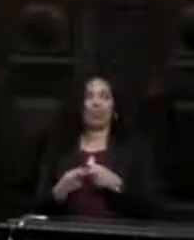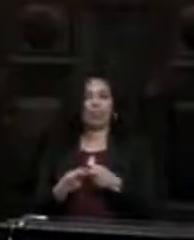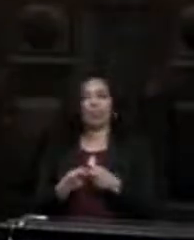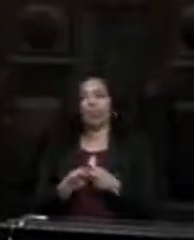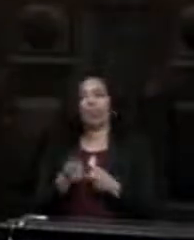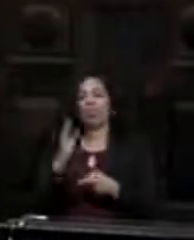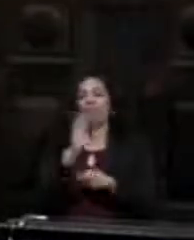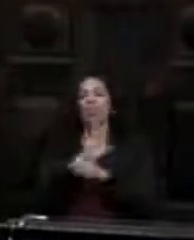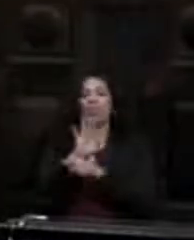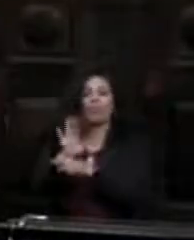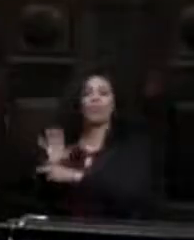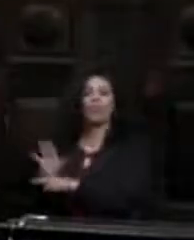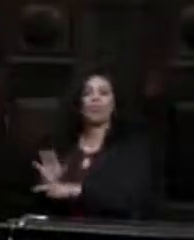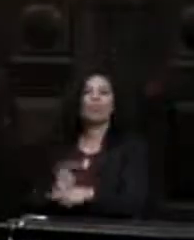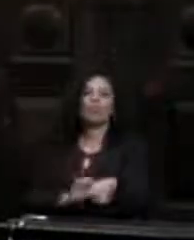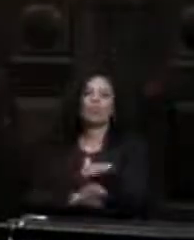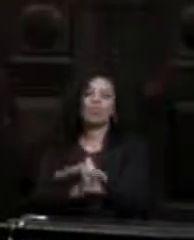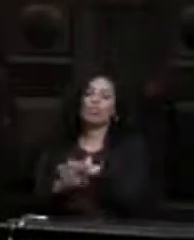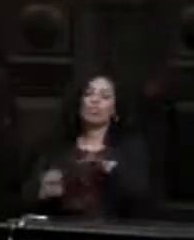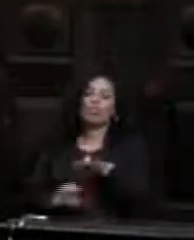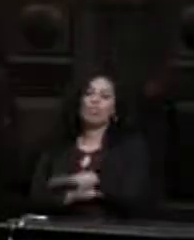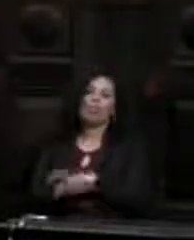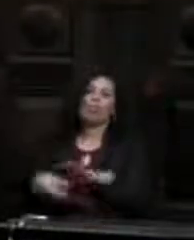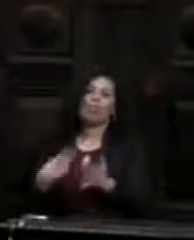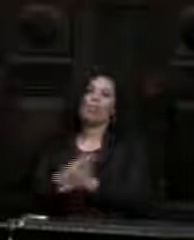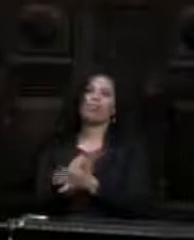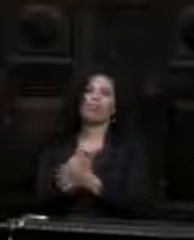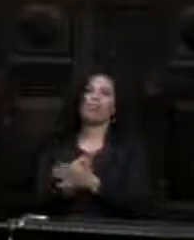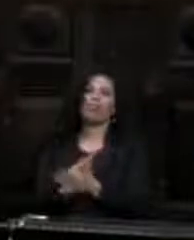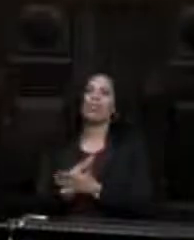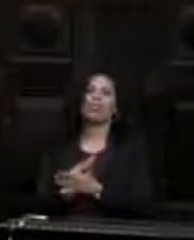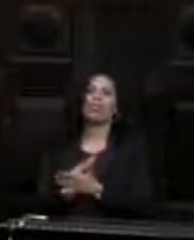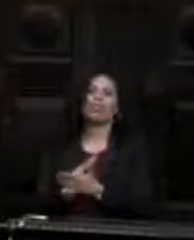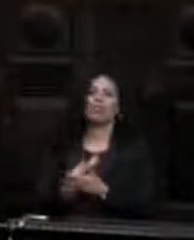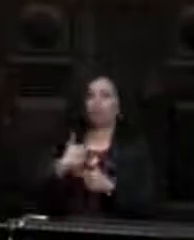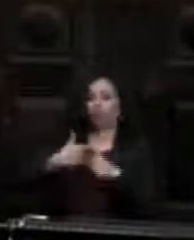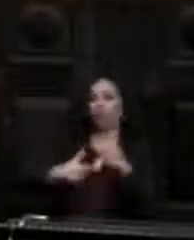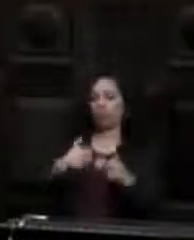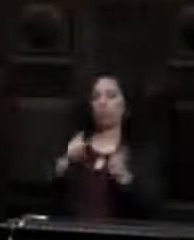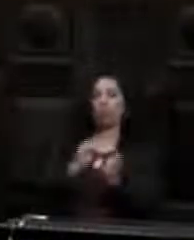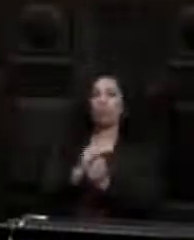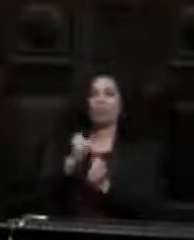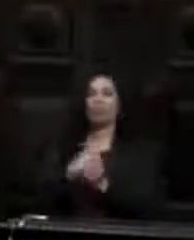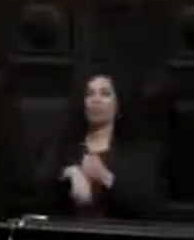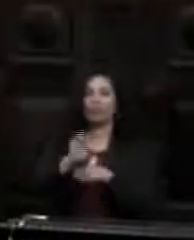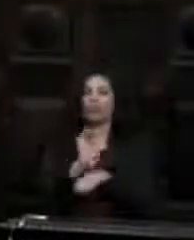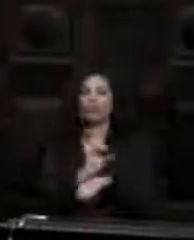àqueles que são devedores do Estado. Então, isso daí